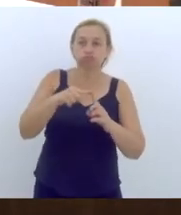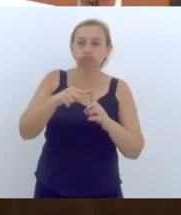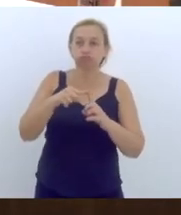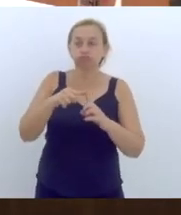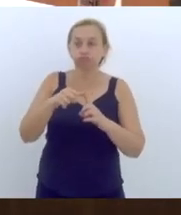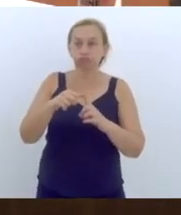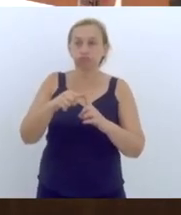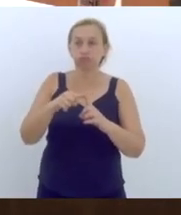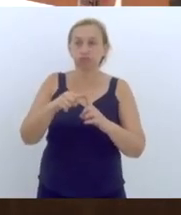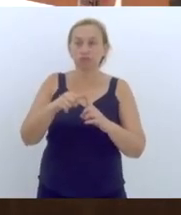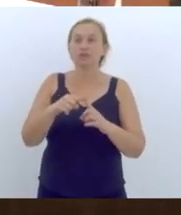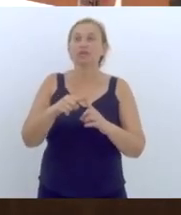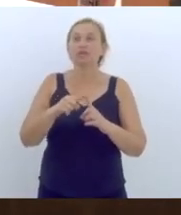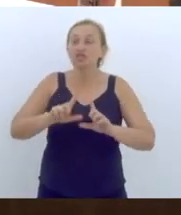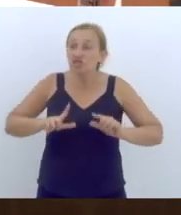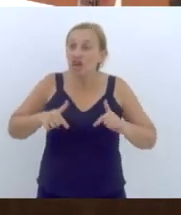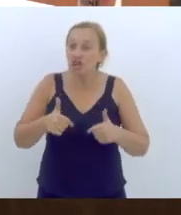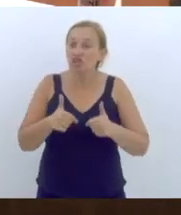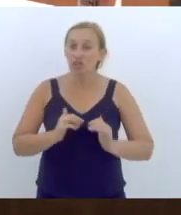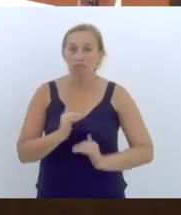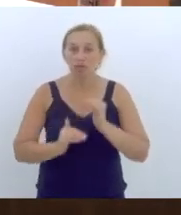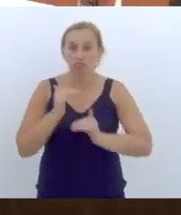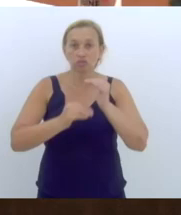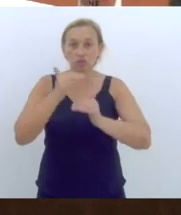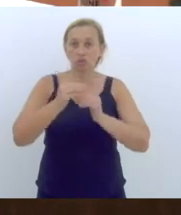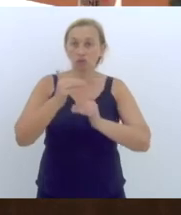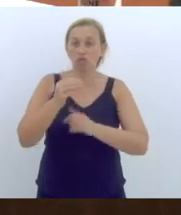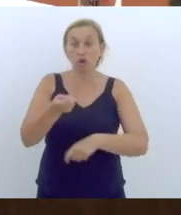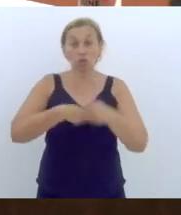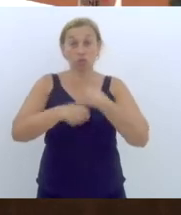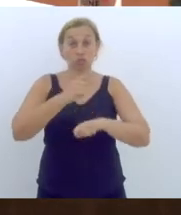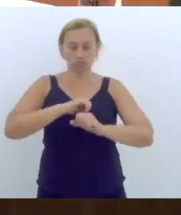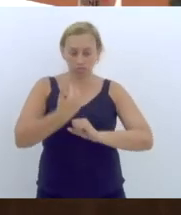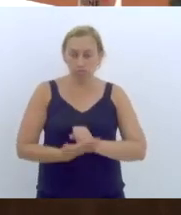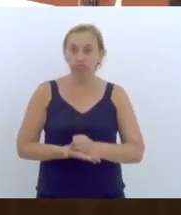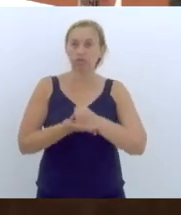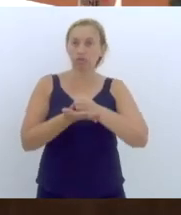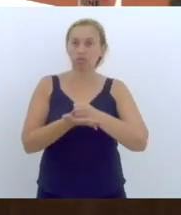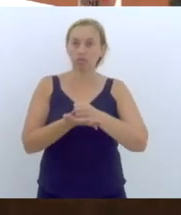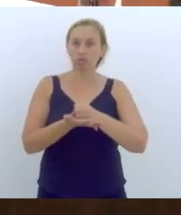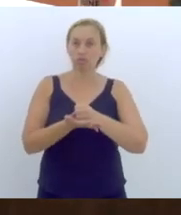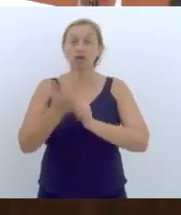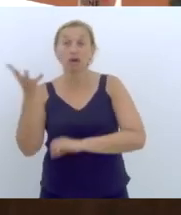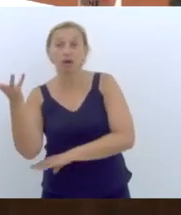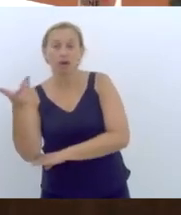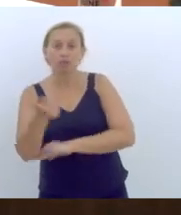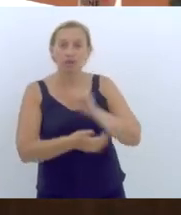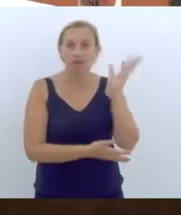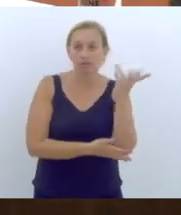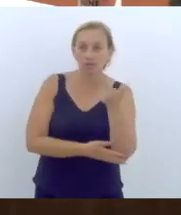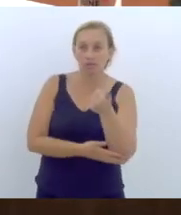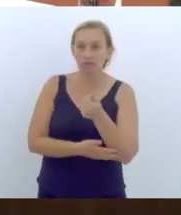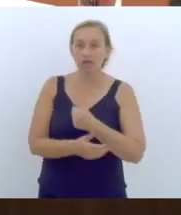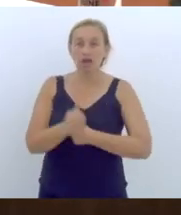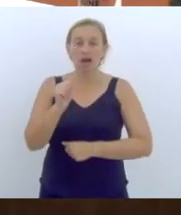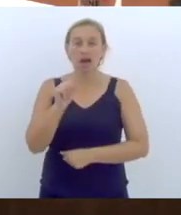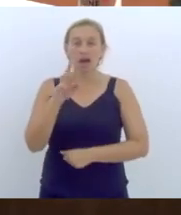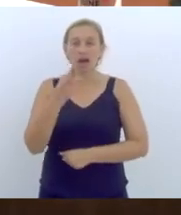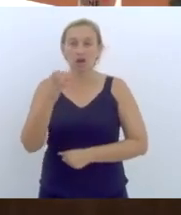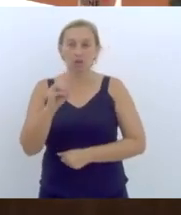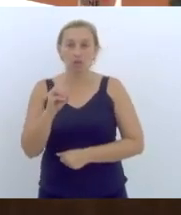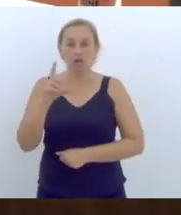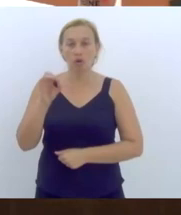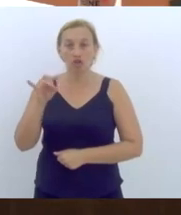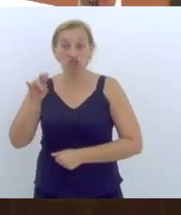ações que nos levem a um desenvolvimento econômico e social sustentável, ambientalmente. E a agroecologia, ela